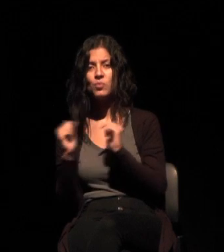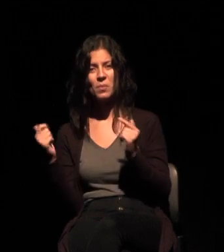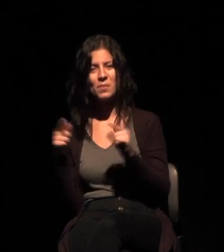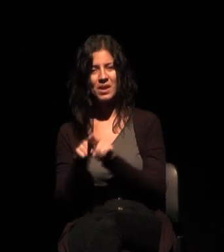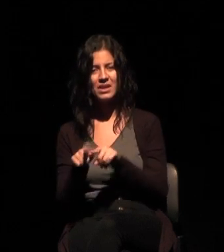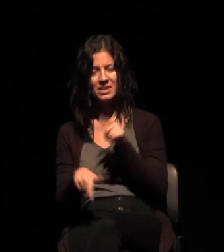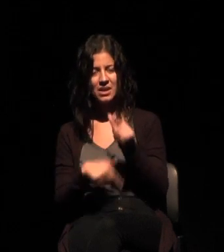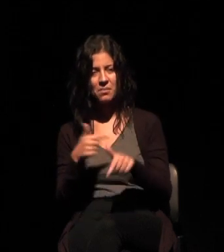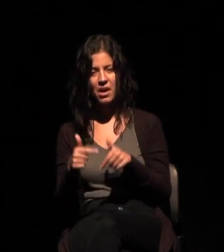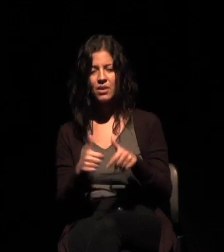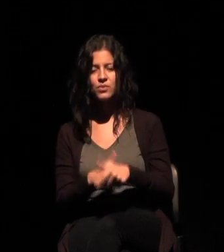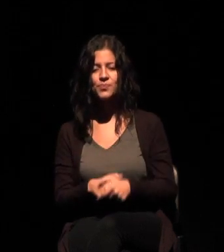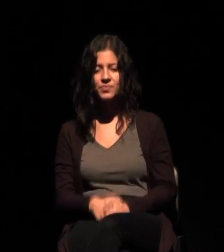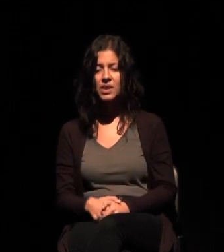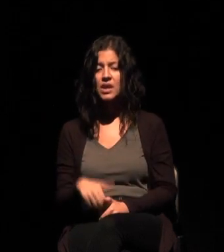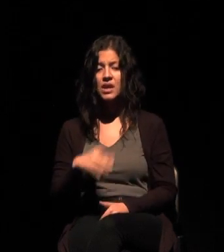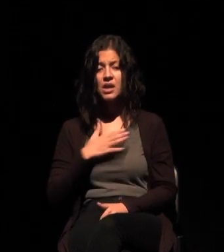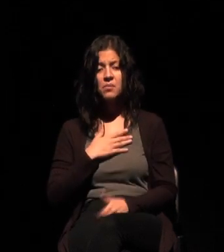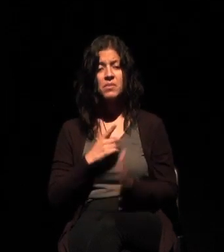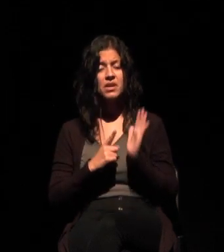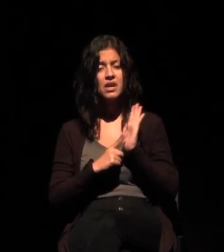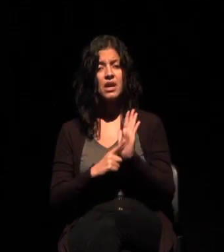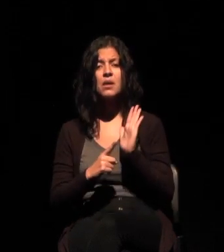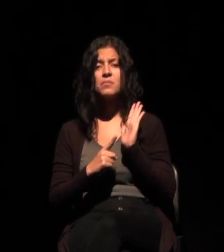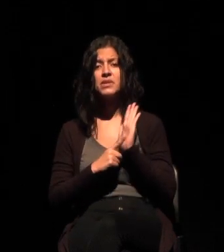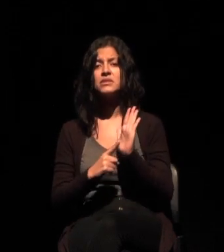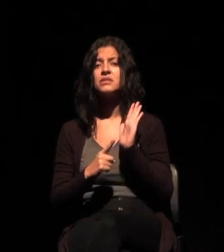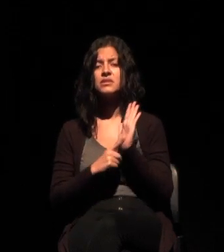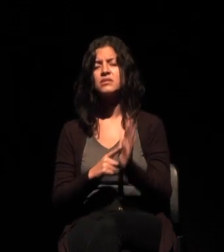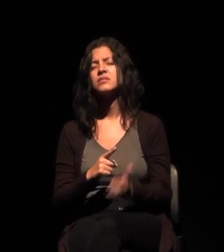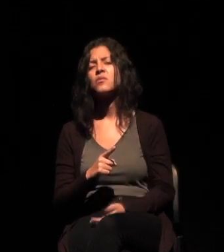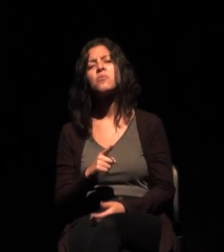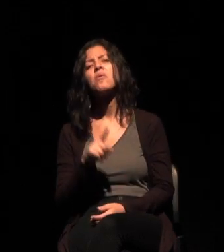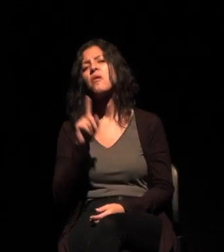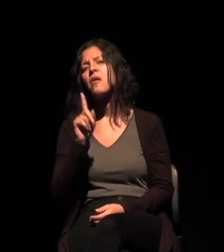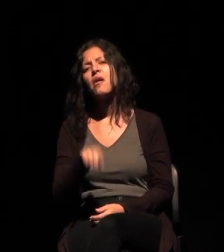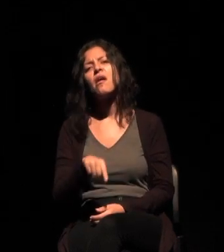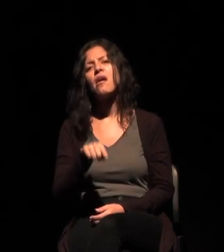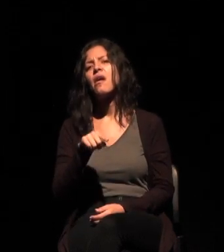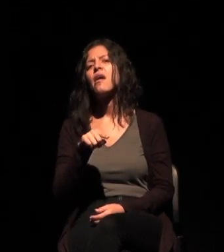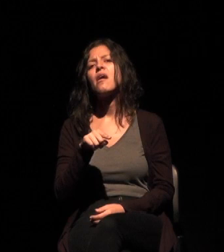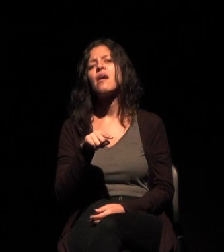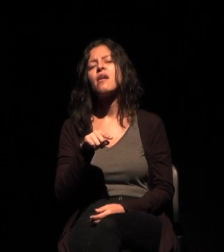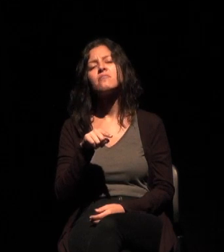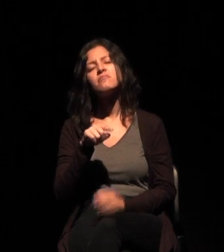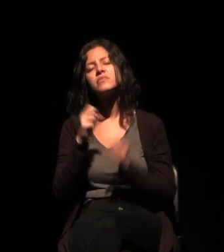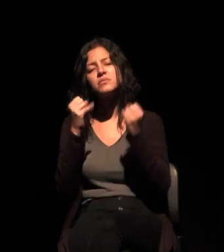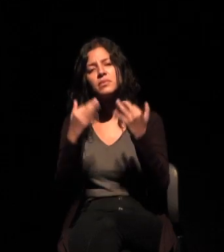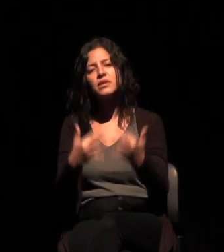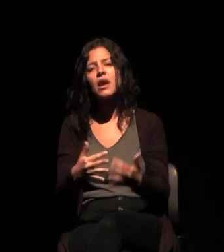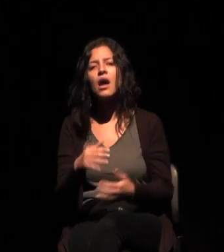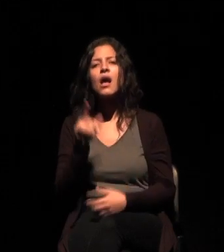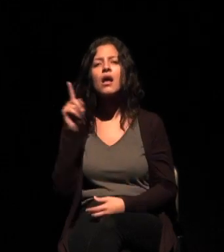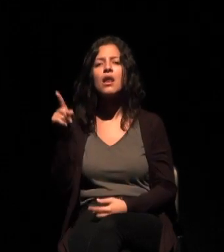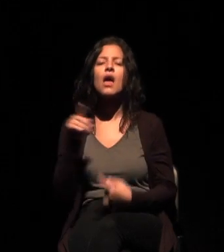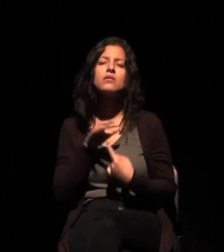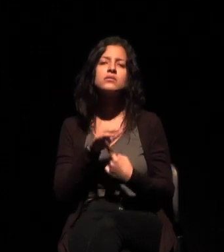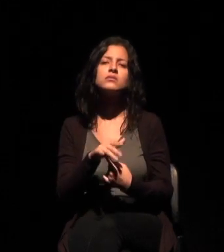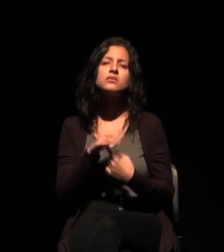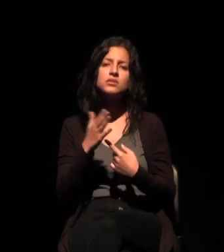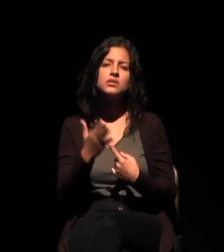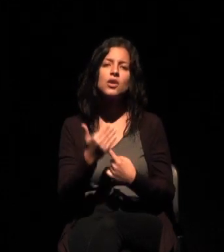vou fazer a minha apresentação é muito pragmática eu vou explicar o que é o parque de tecnologia como é que nós estamos a trabalhar